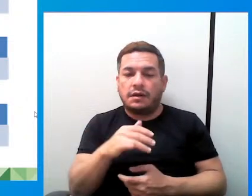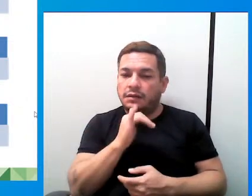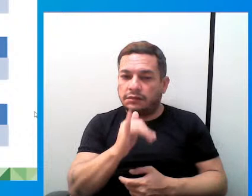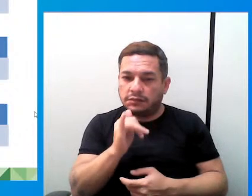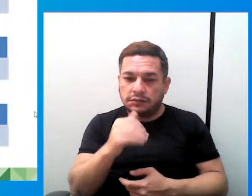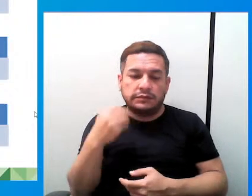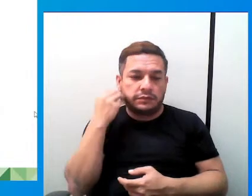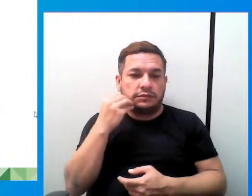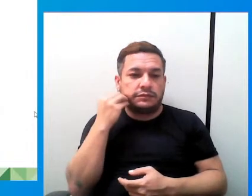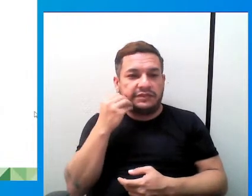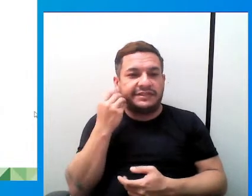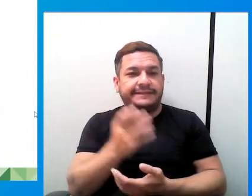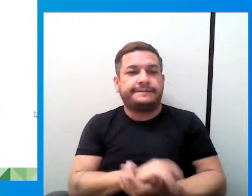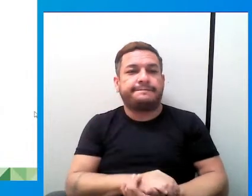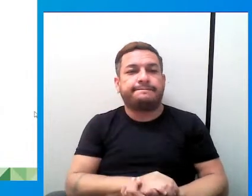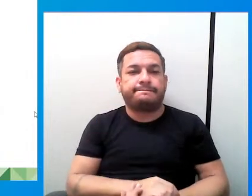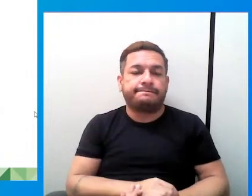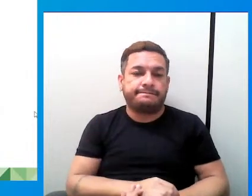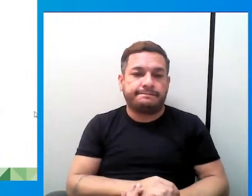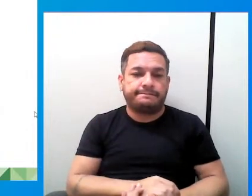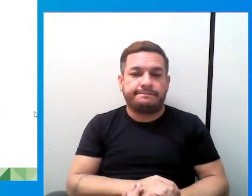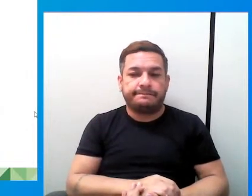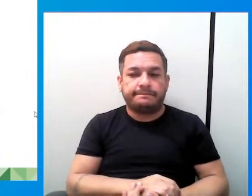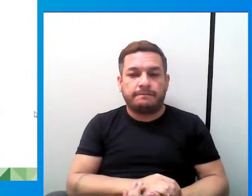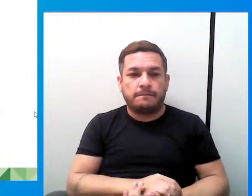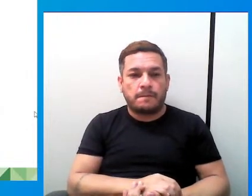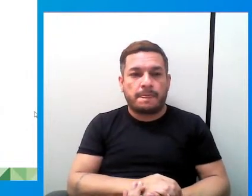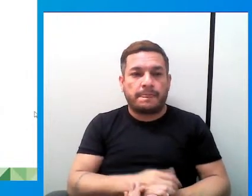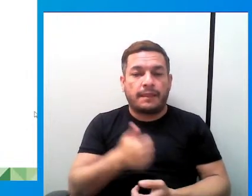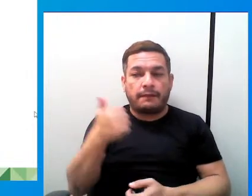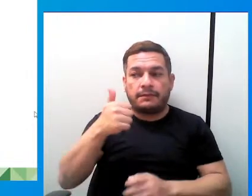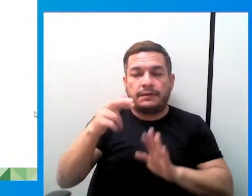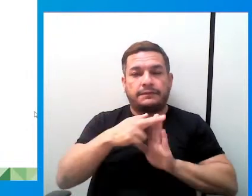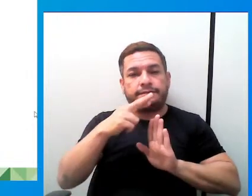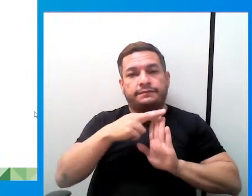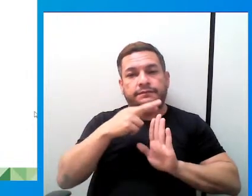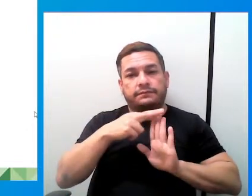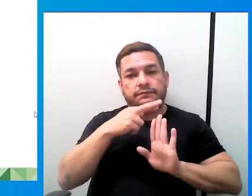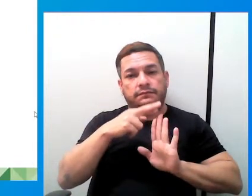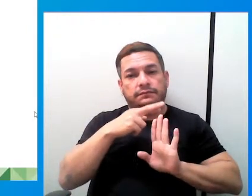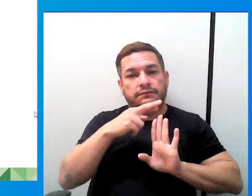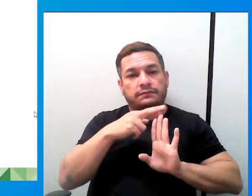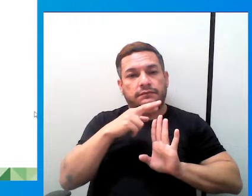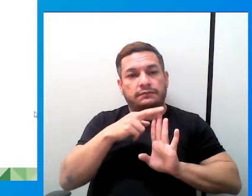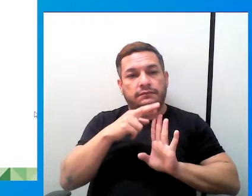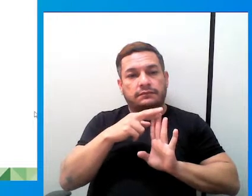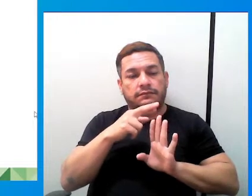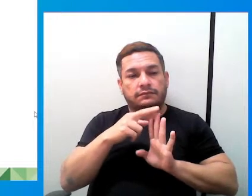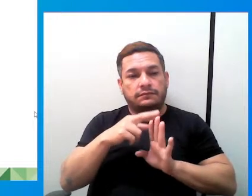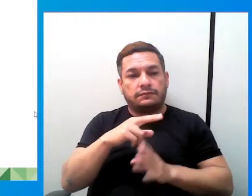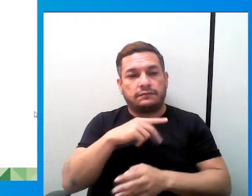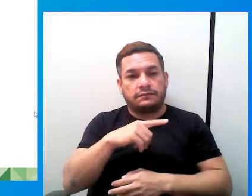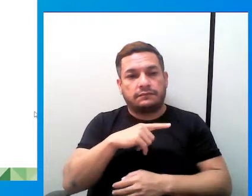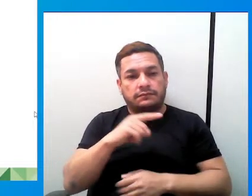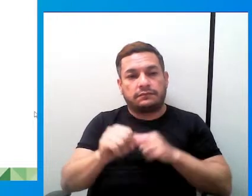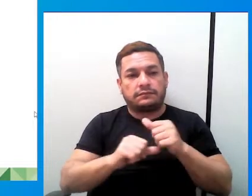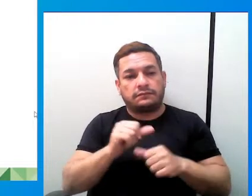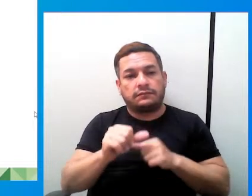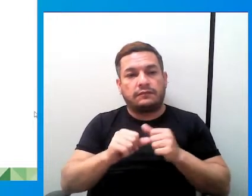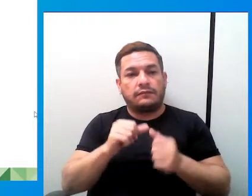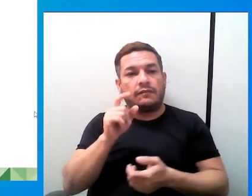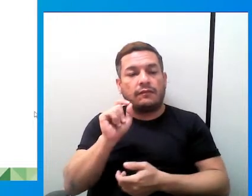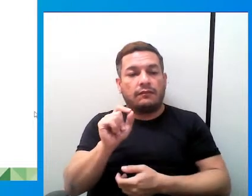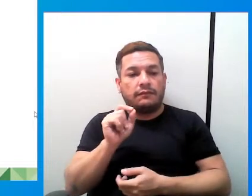do IFPA. Na primeira resolução, isso se apresenta também na atualização da